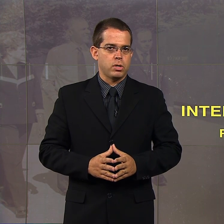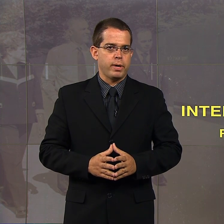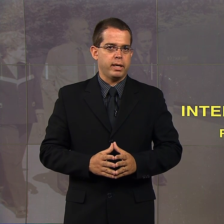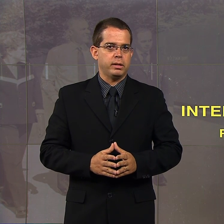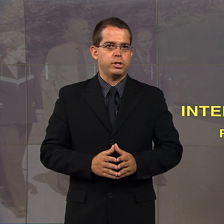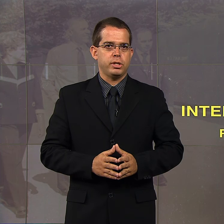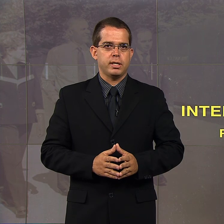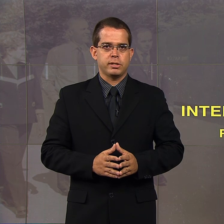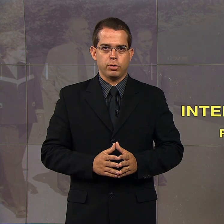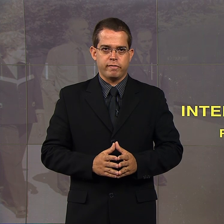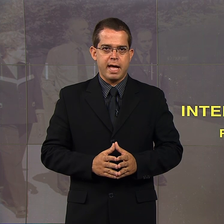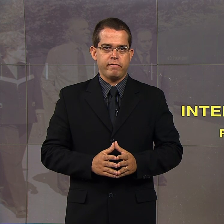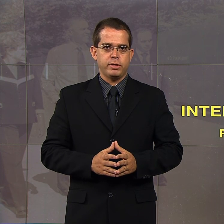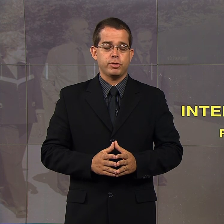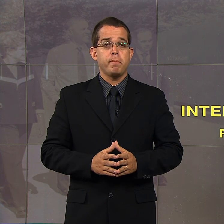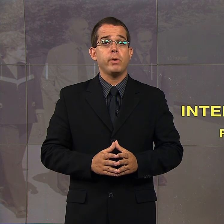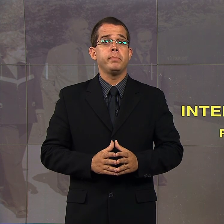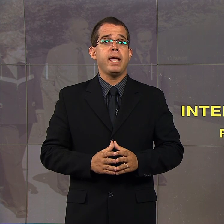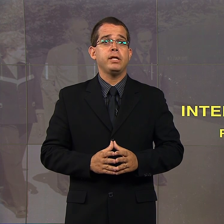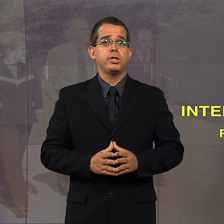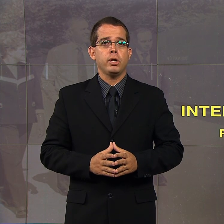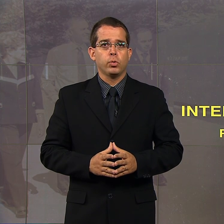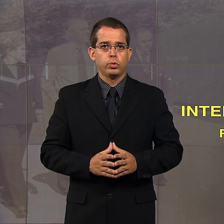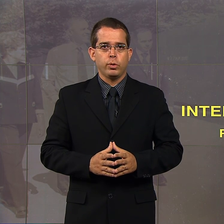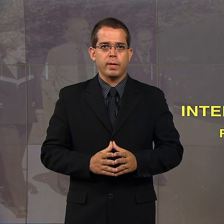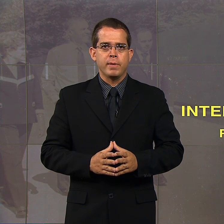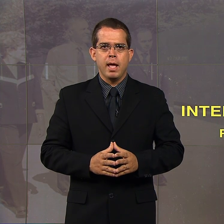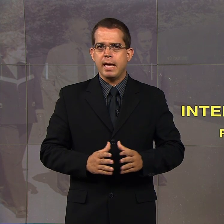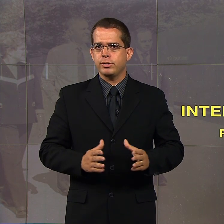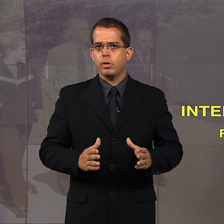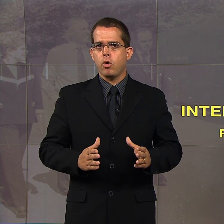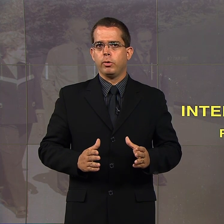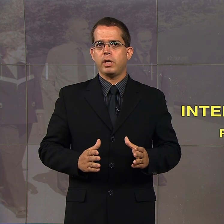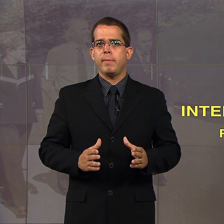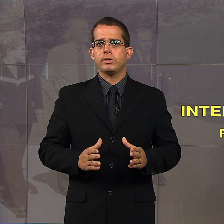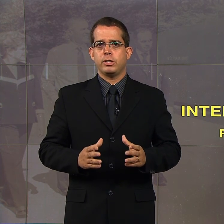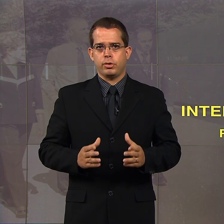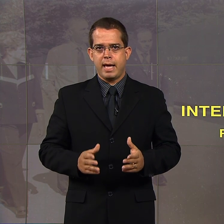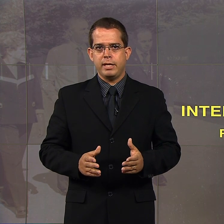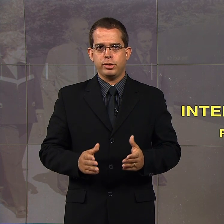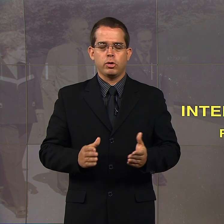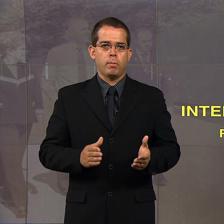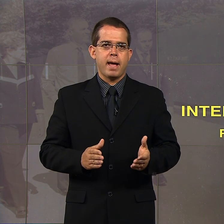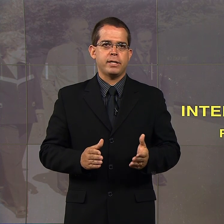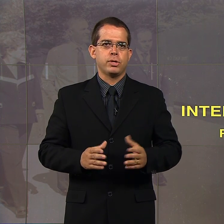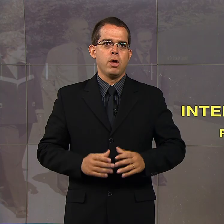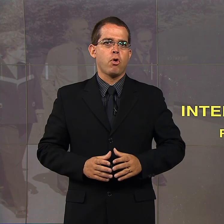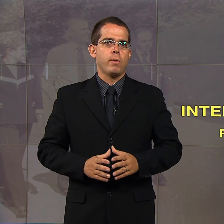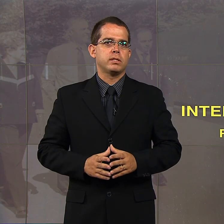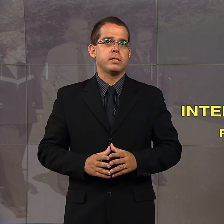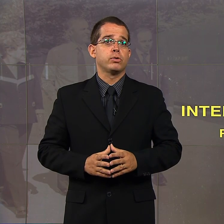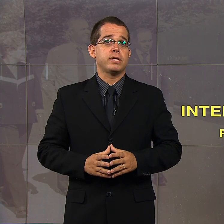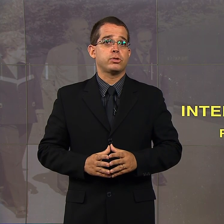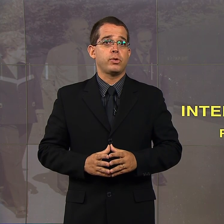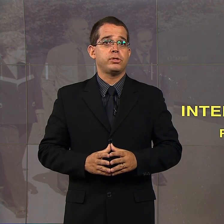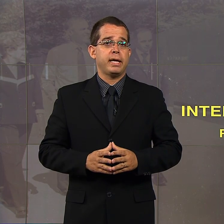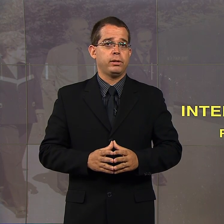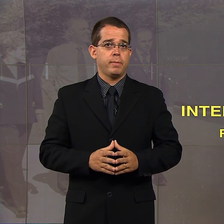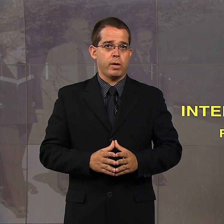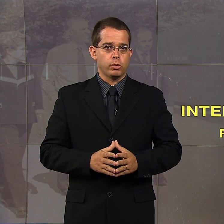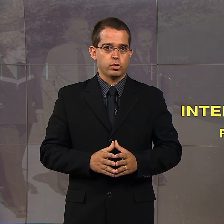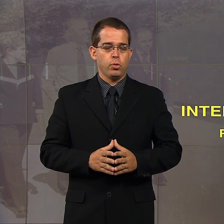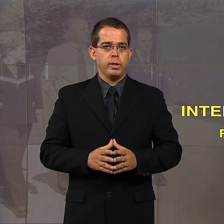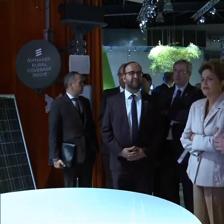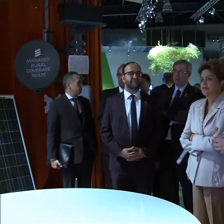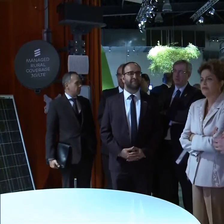cooperação em energias renováveis meio ambiente e cultura assim como temas regionais e globais como as negociações